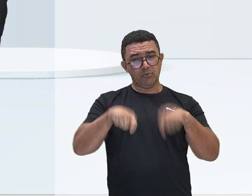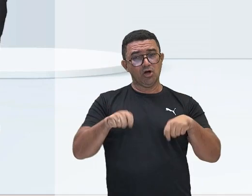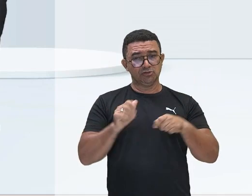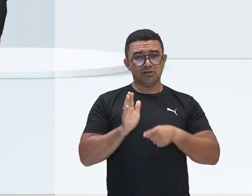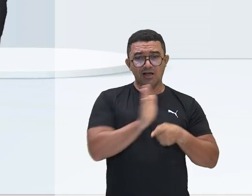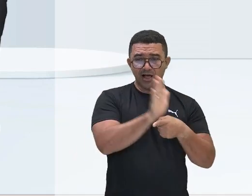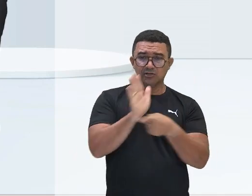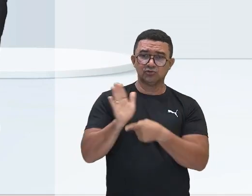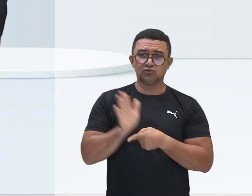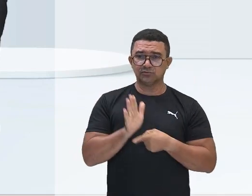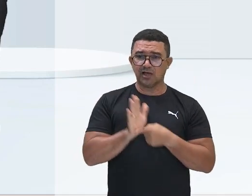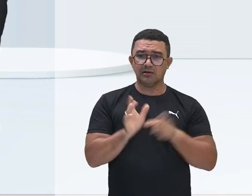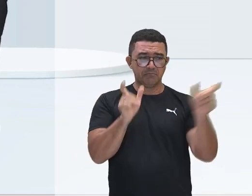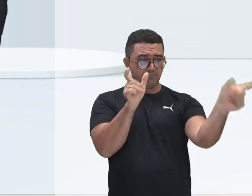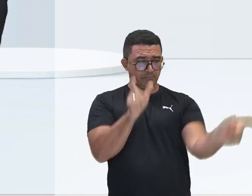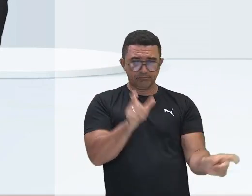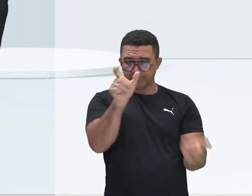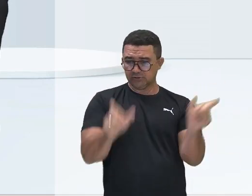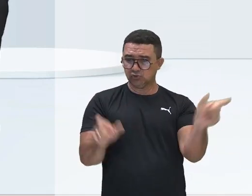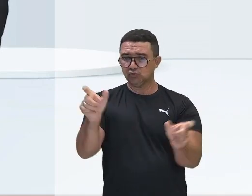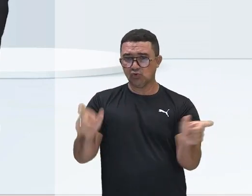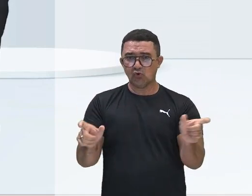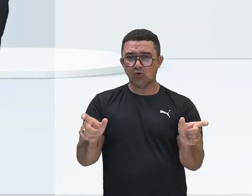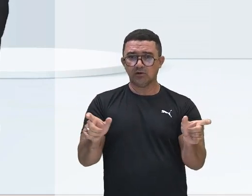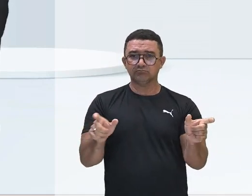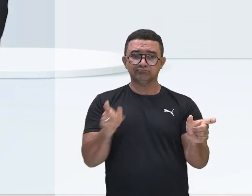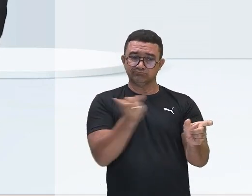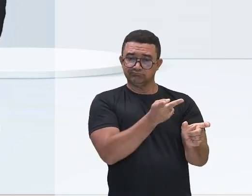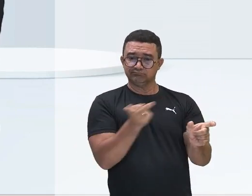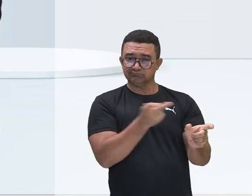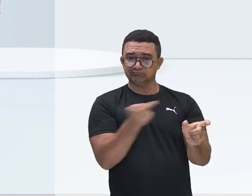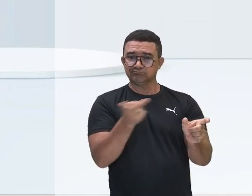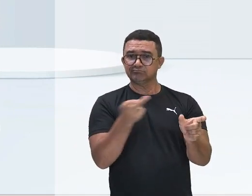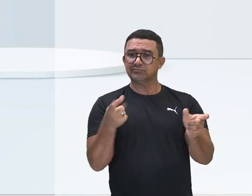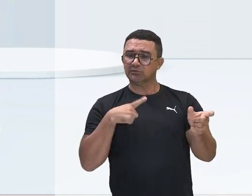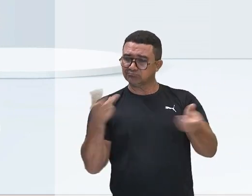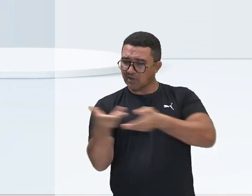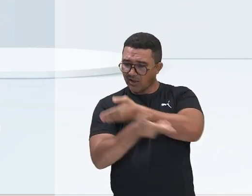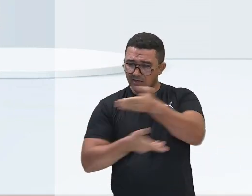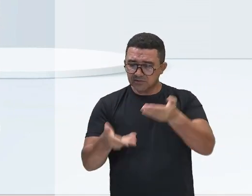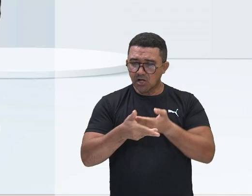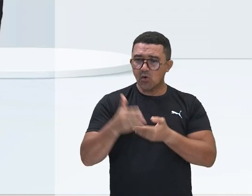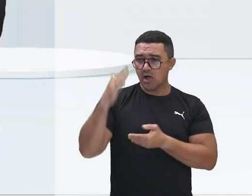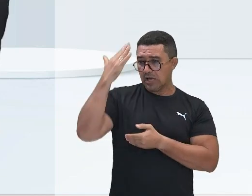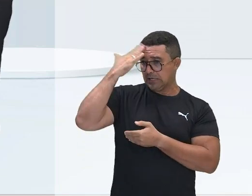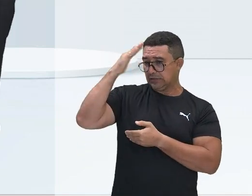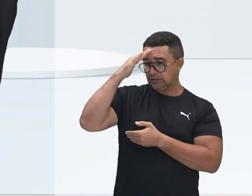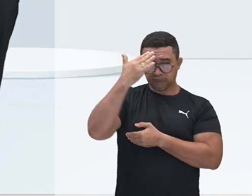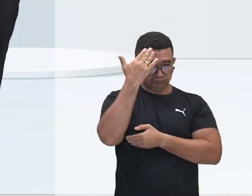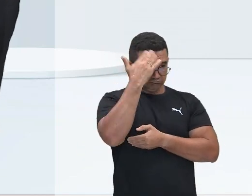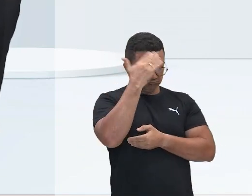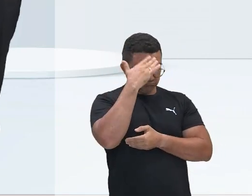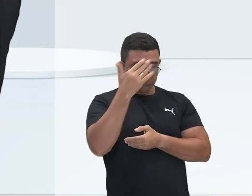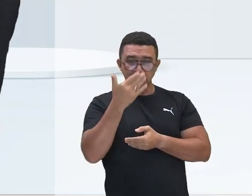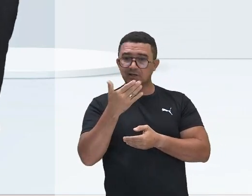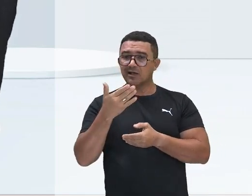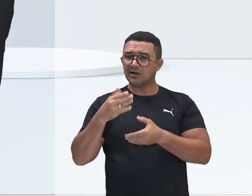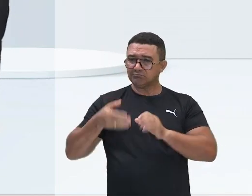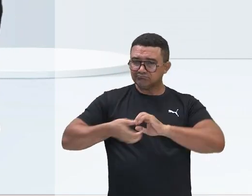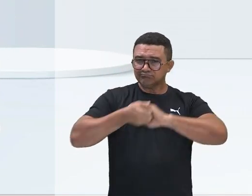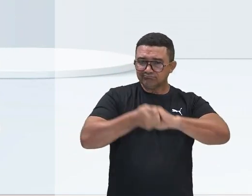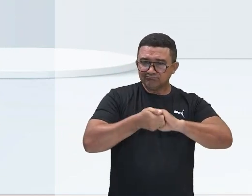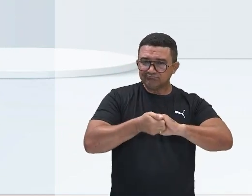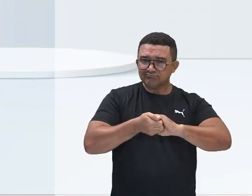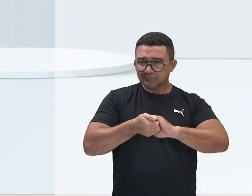as partes envolvidas a comunicarem-se, compreenderem-se e encontrarem soluções